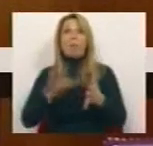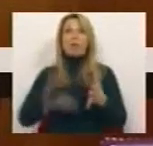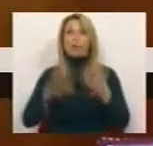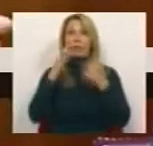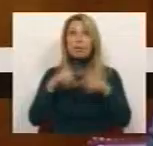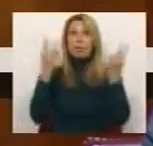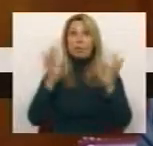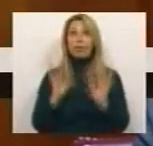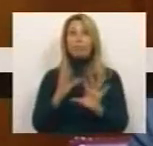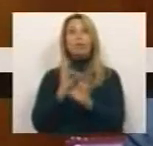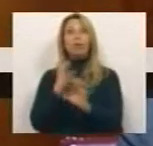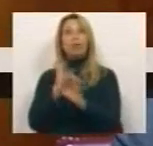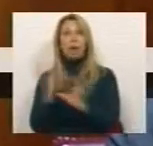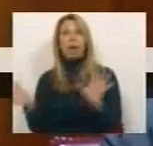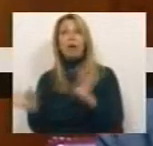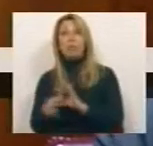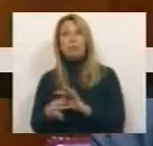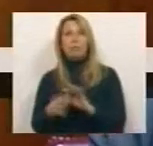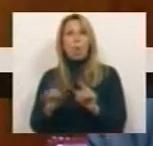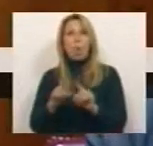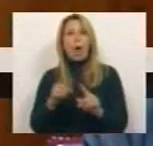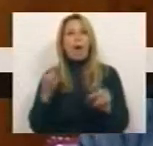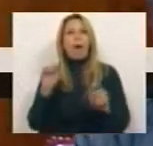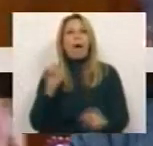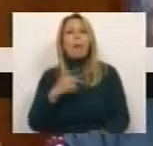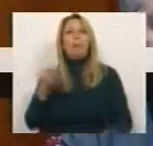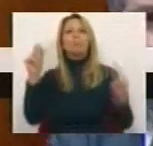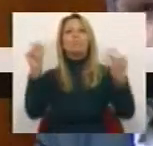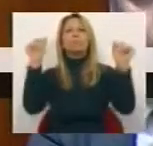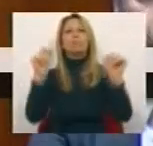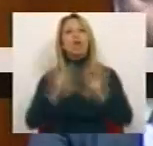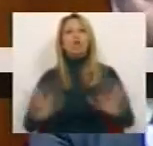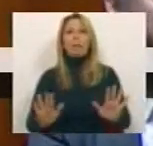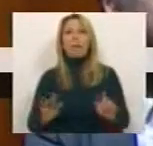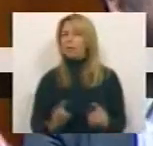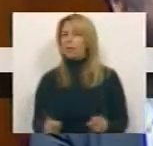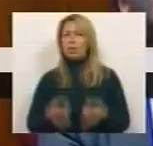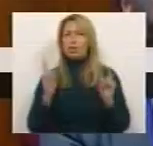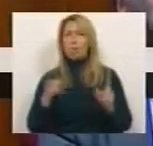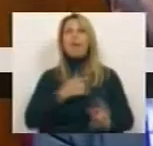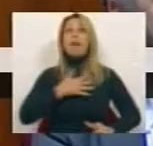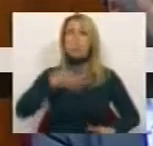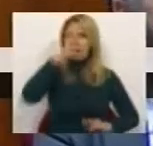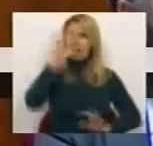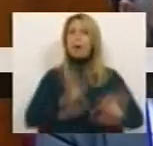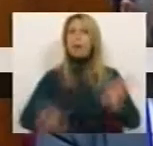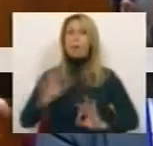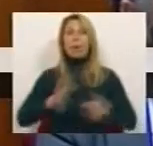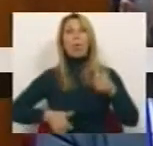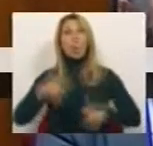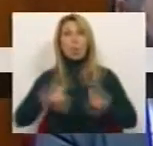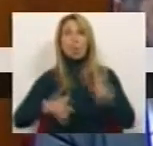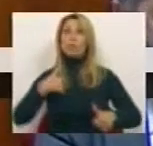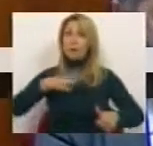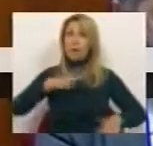também não acontece num estalar de dedos. As empresas estão já a preparar esses concursos. Quero acreditar firmemente, e desejarei que